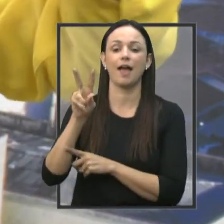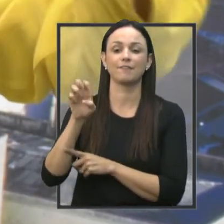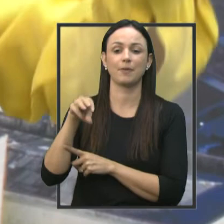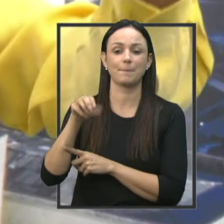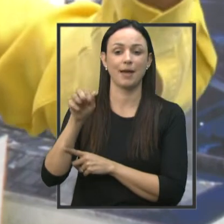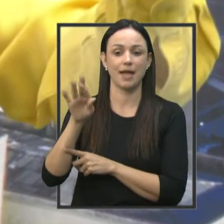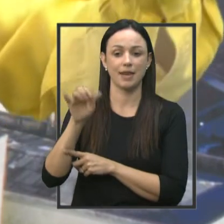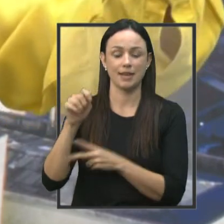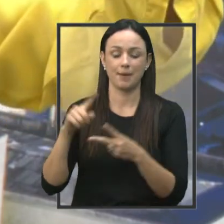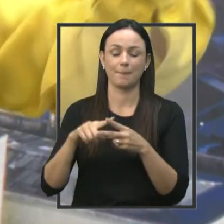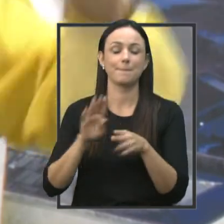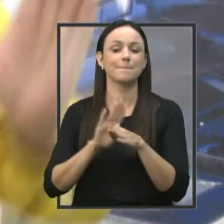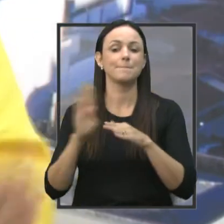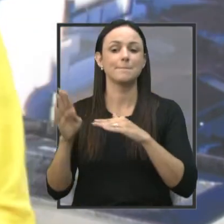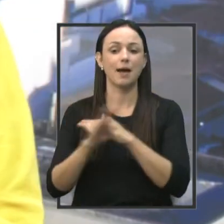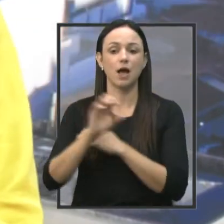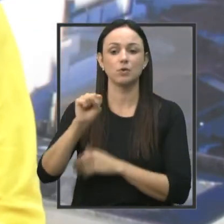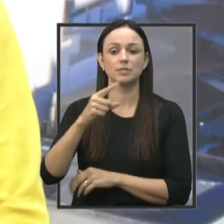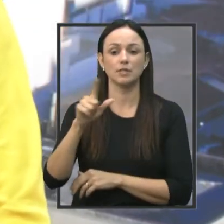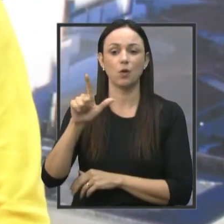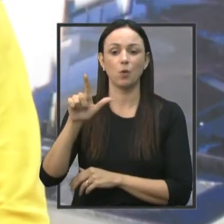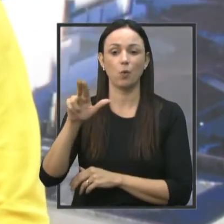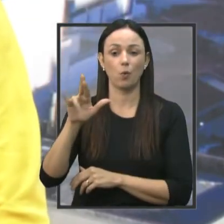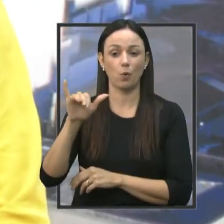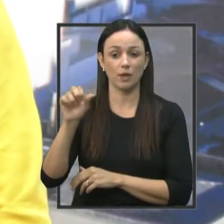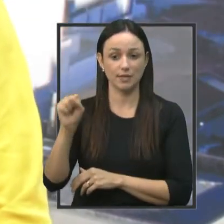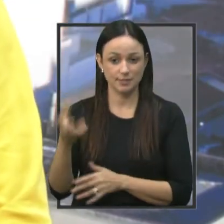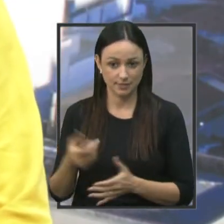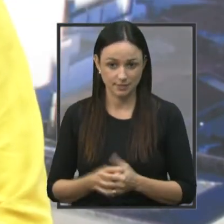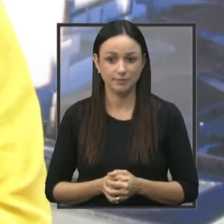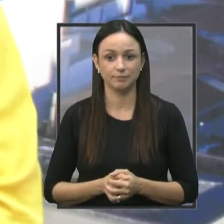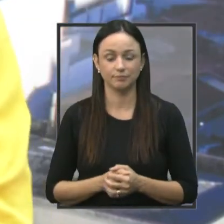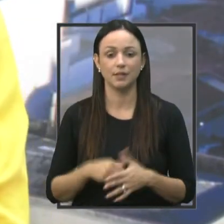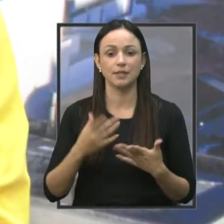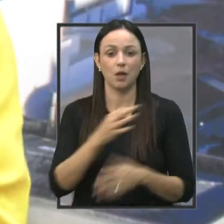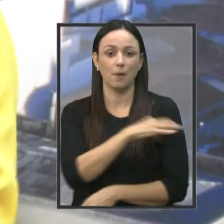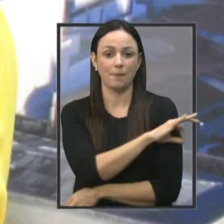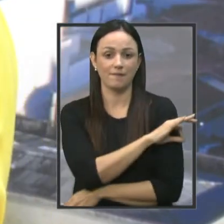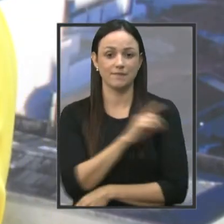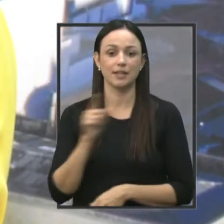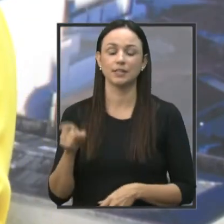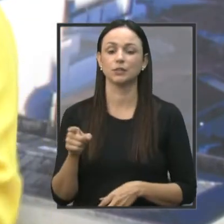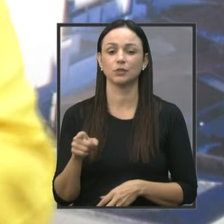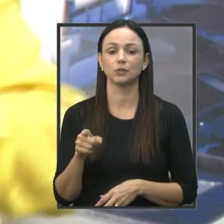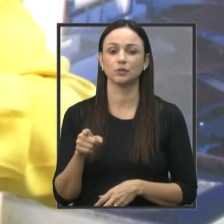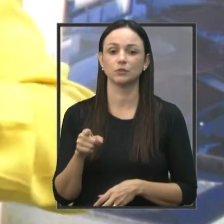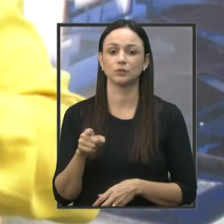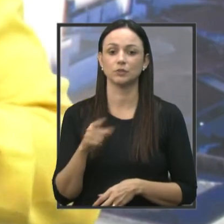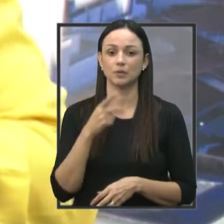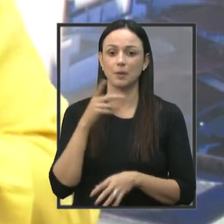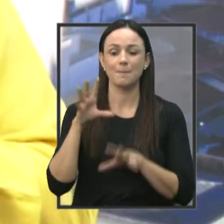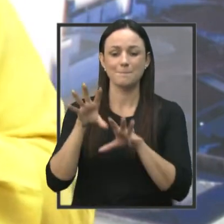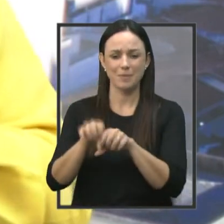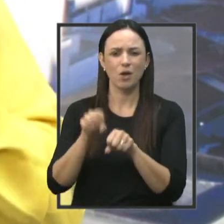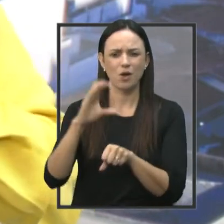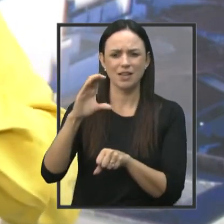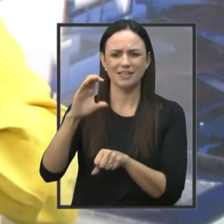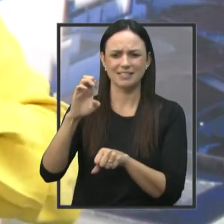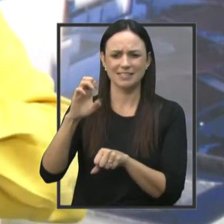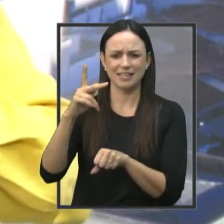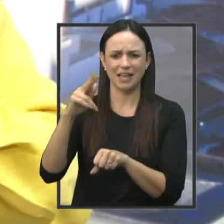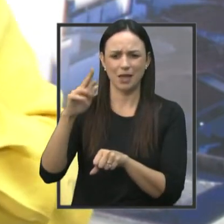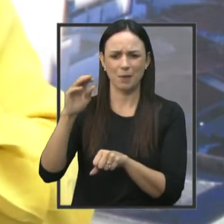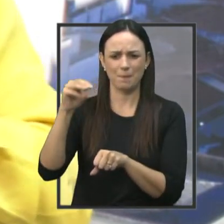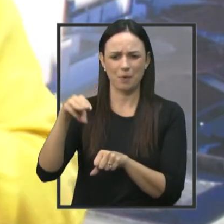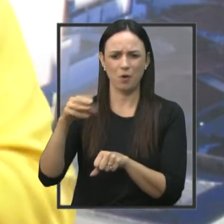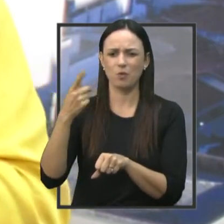entendeu? O bairro de São Luís. Então, o prefeito pegou o CEPROM totalmente sucateado. Não existe